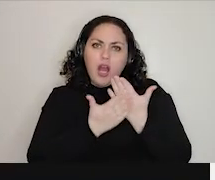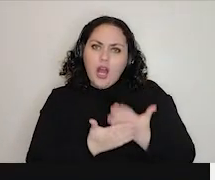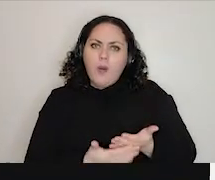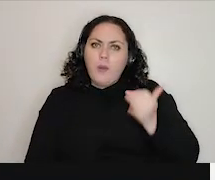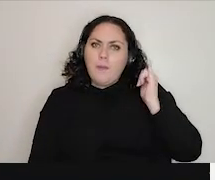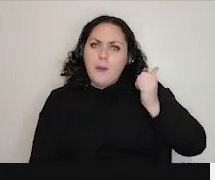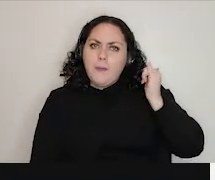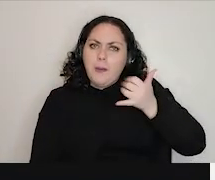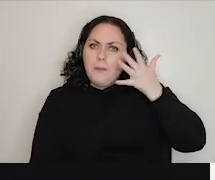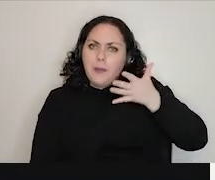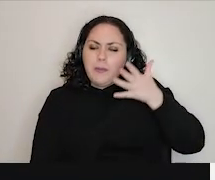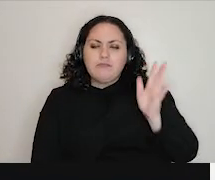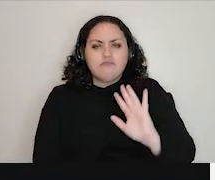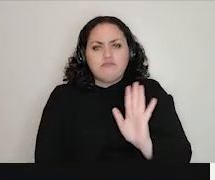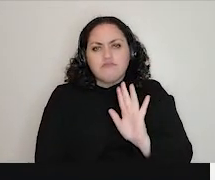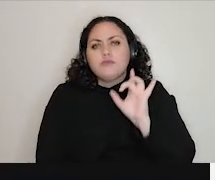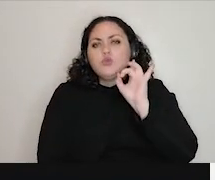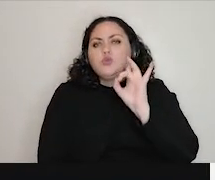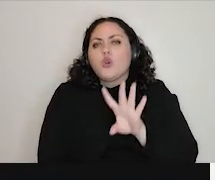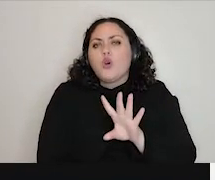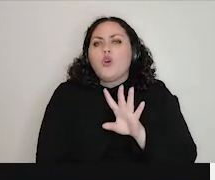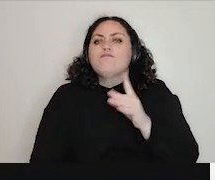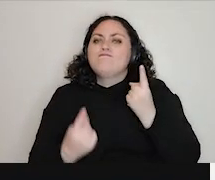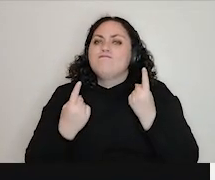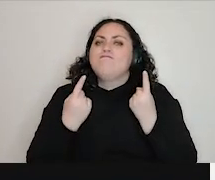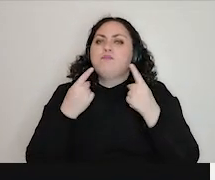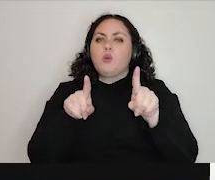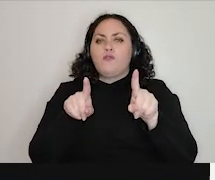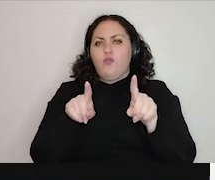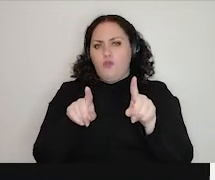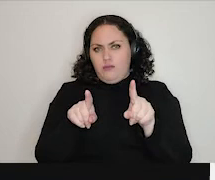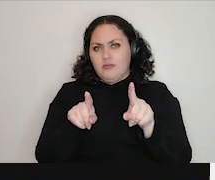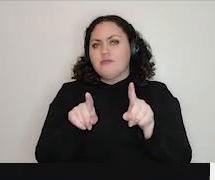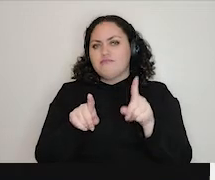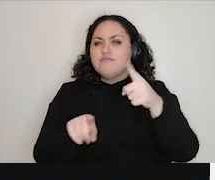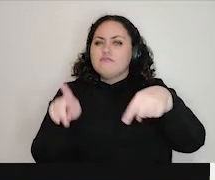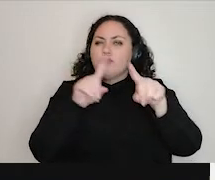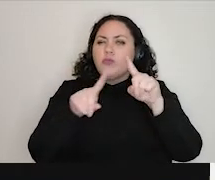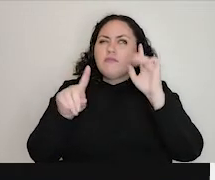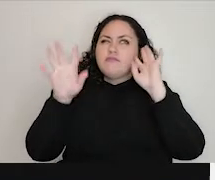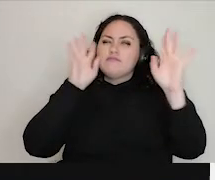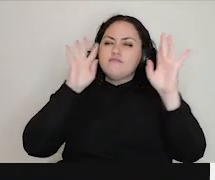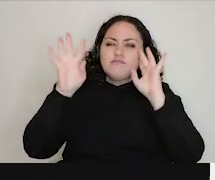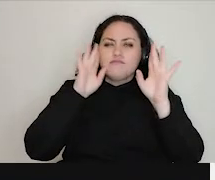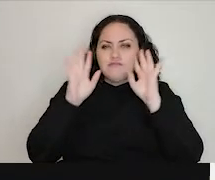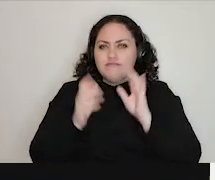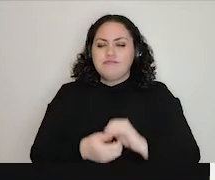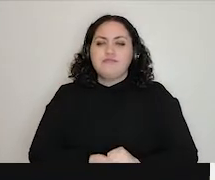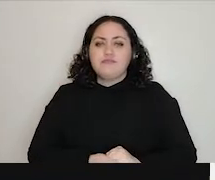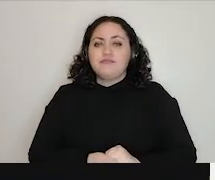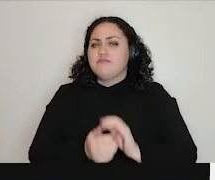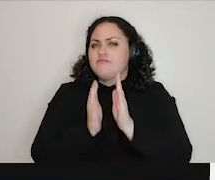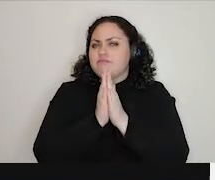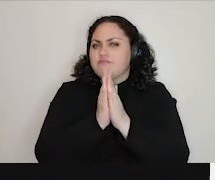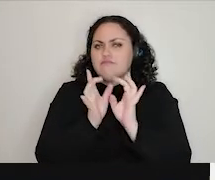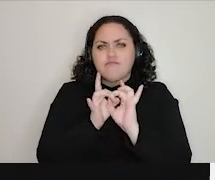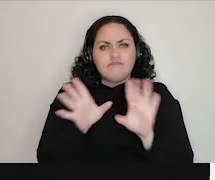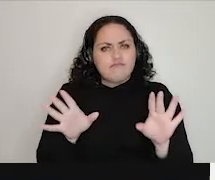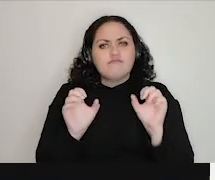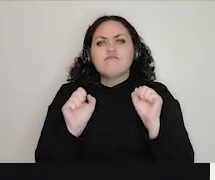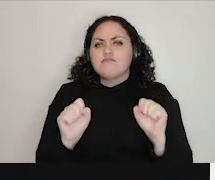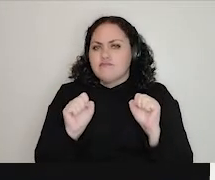aula expositiva, mas que sim sirva para disparar, né, algumas reflexões. E, por favor, fiquem